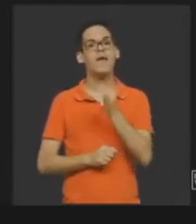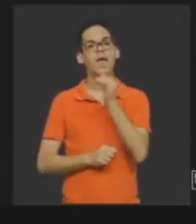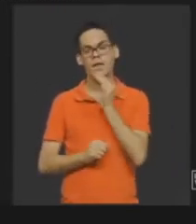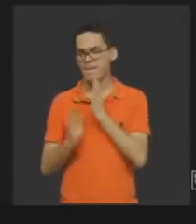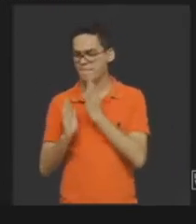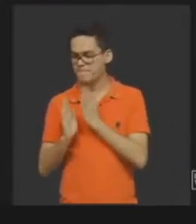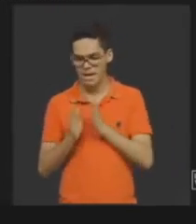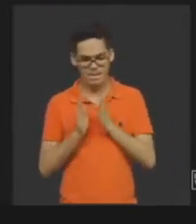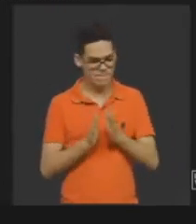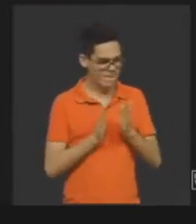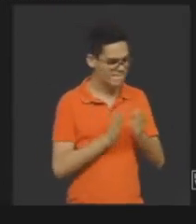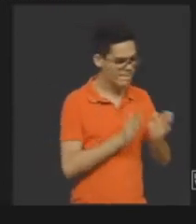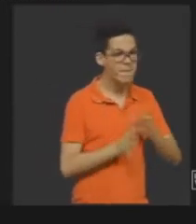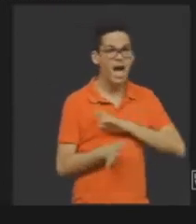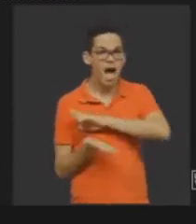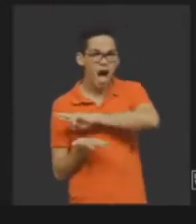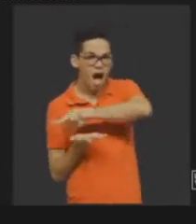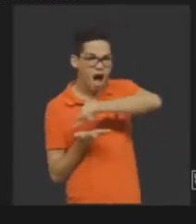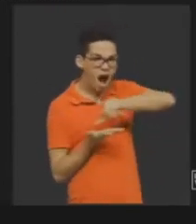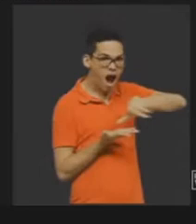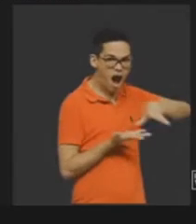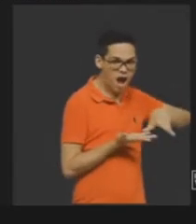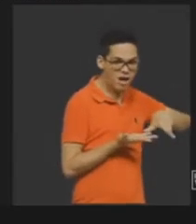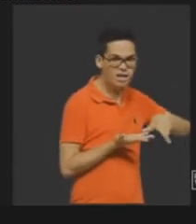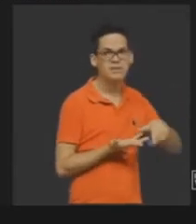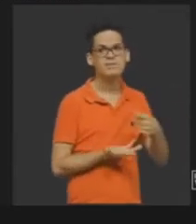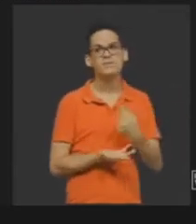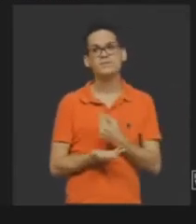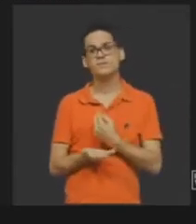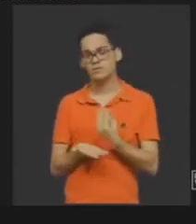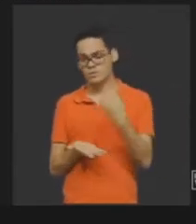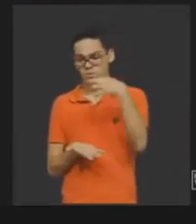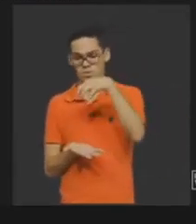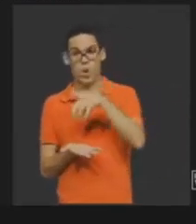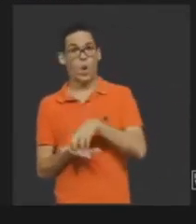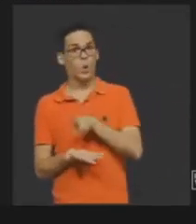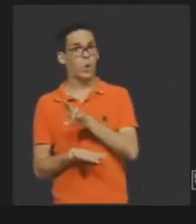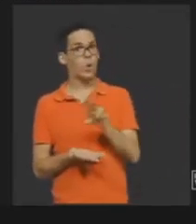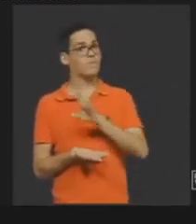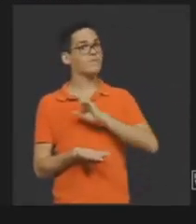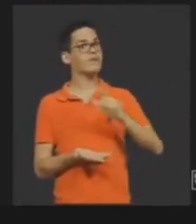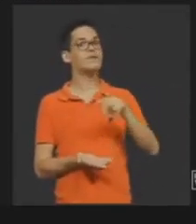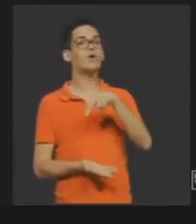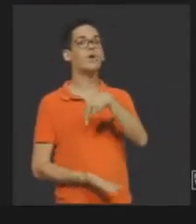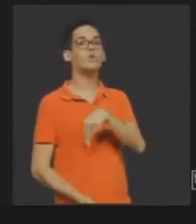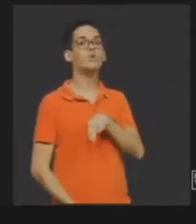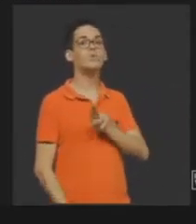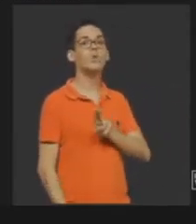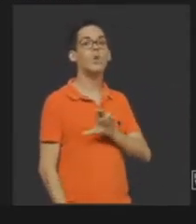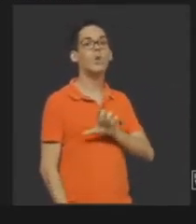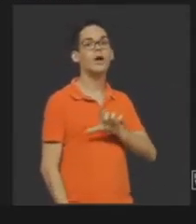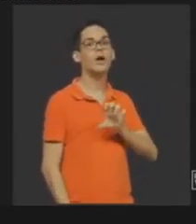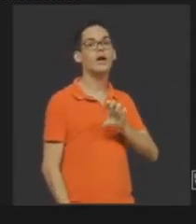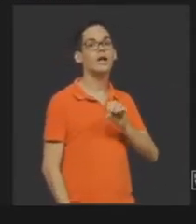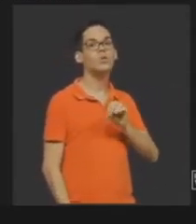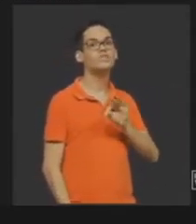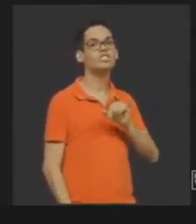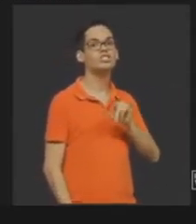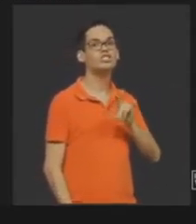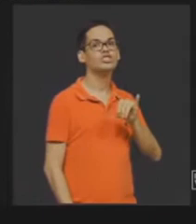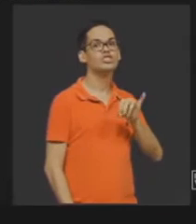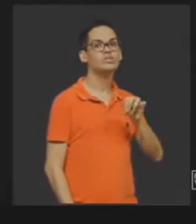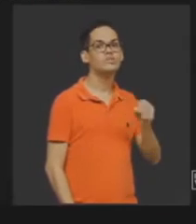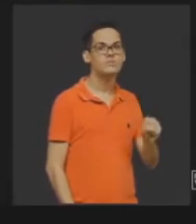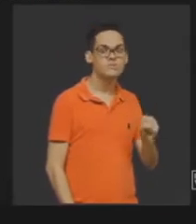diversas partes, tá? Os nucleotídeos, não se assuste com o nome. E esses